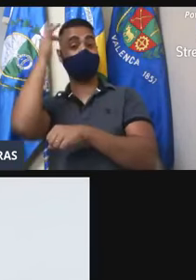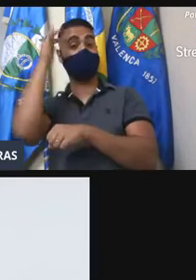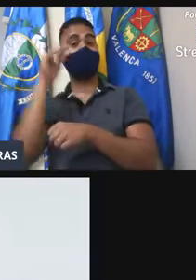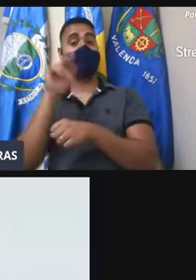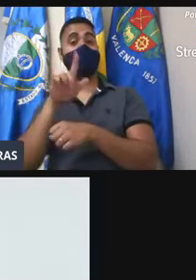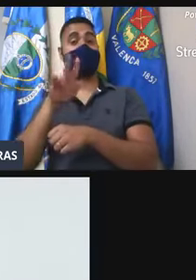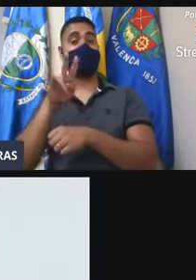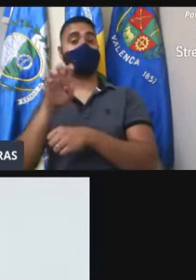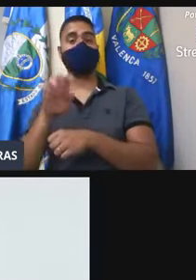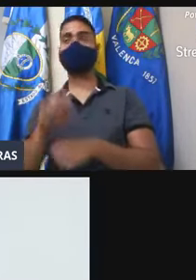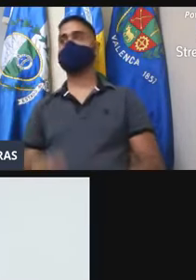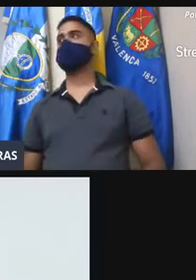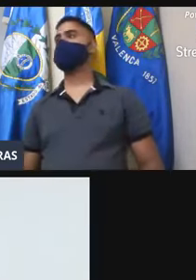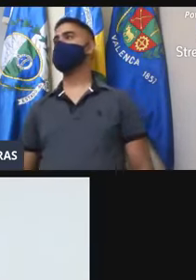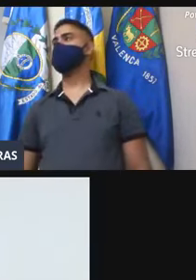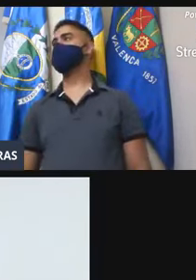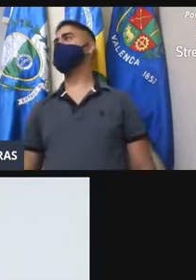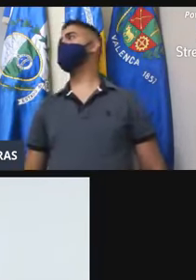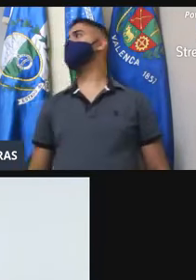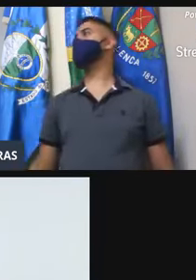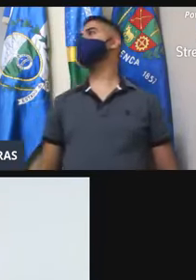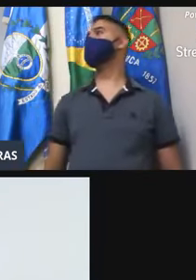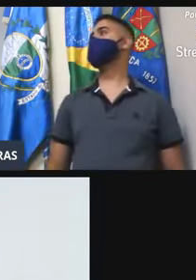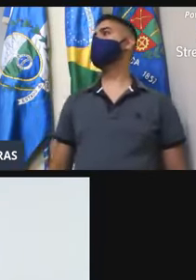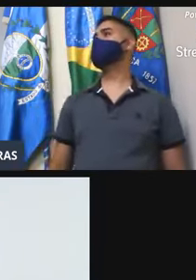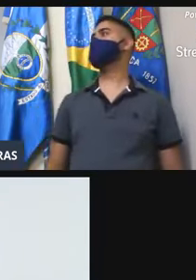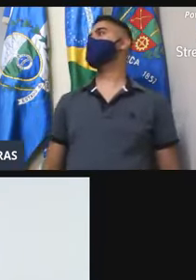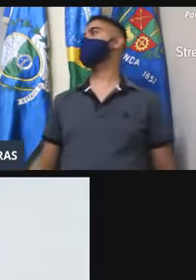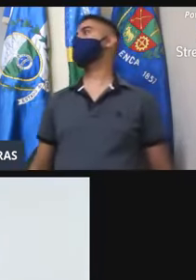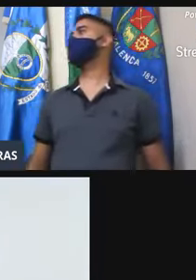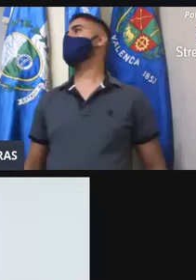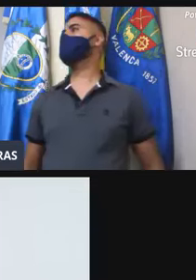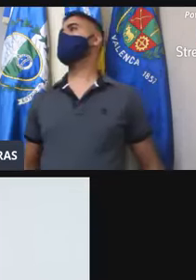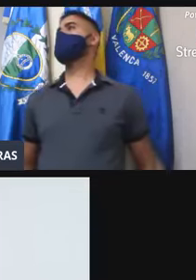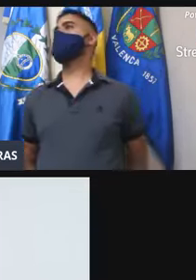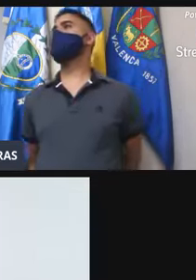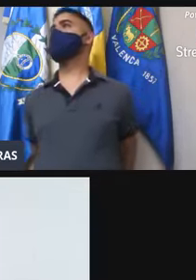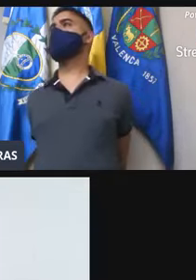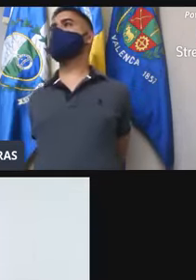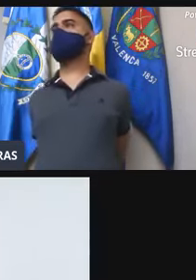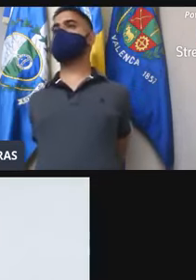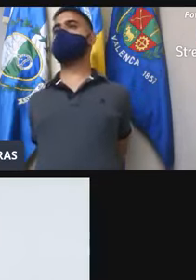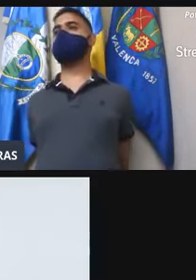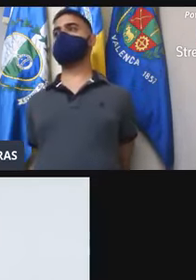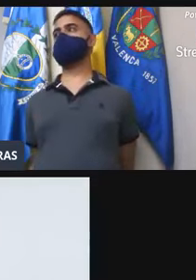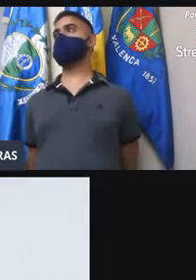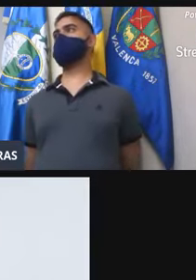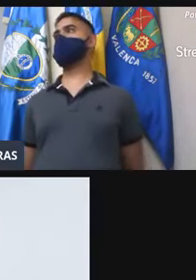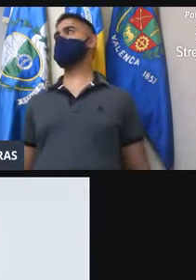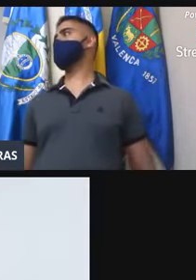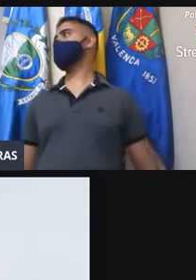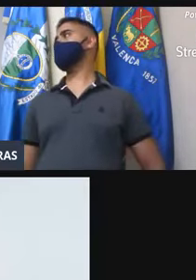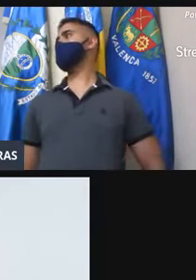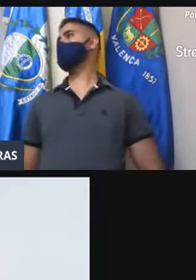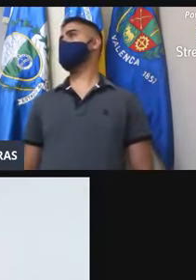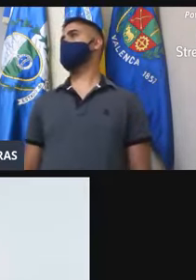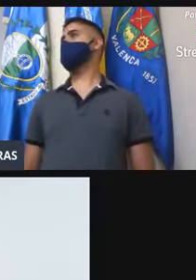live. Obrigado, professor. Saulo de Tarso, Correia da Silva.